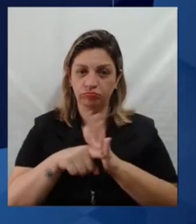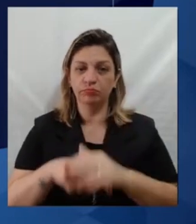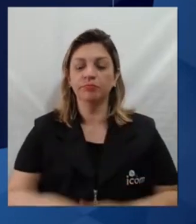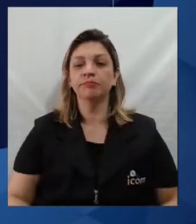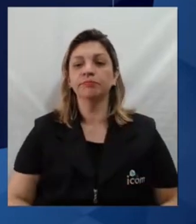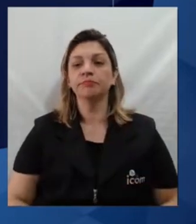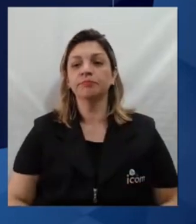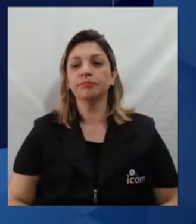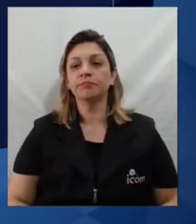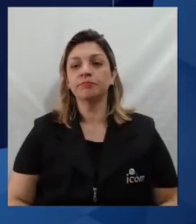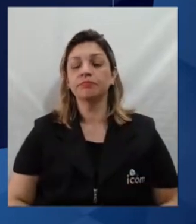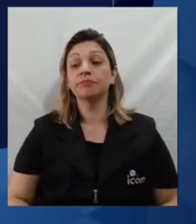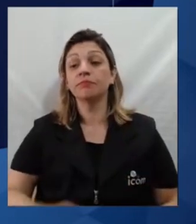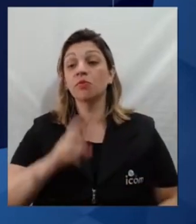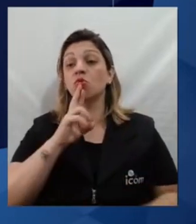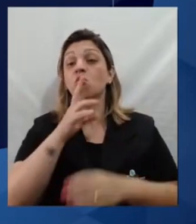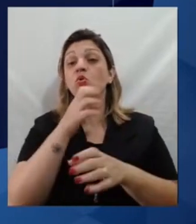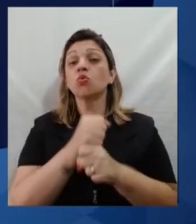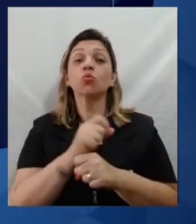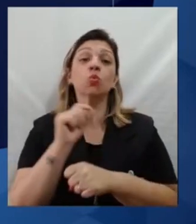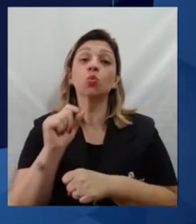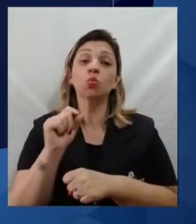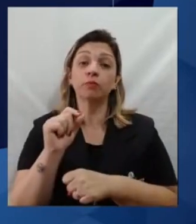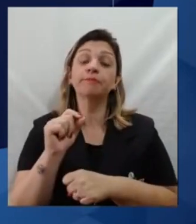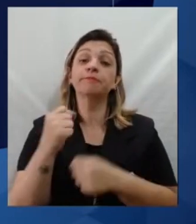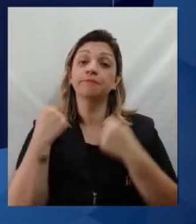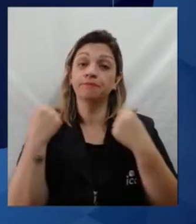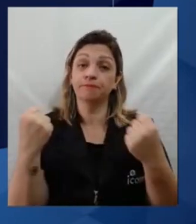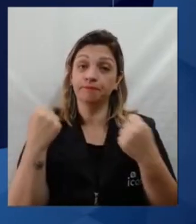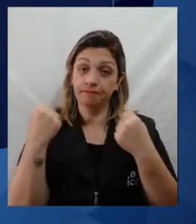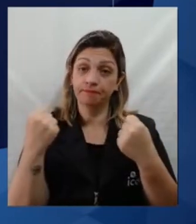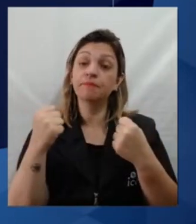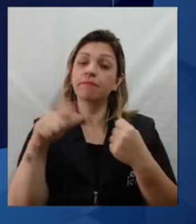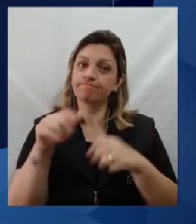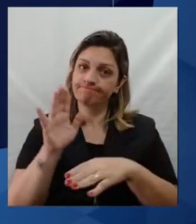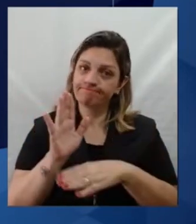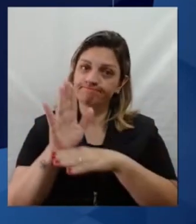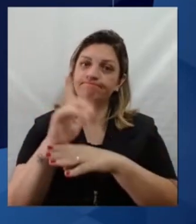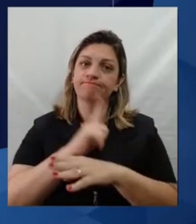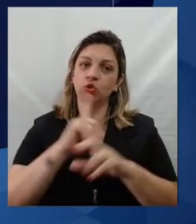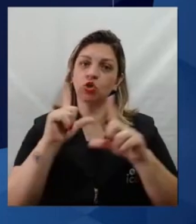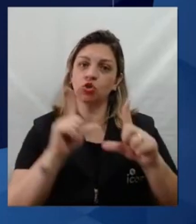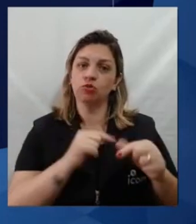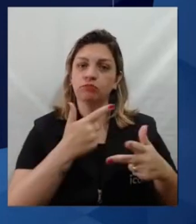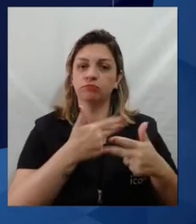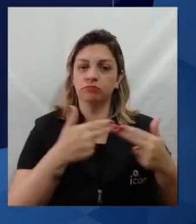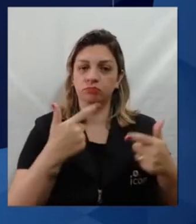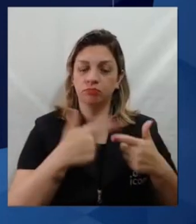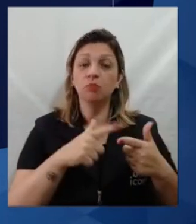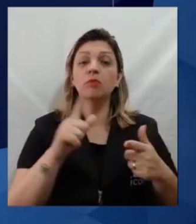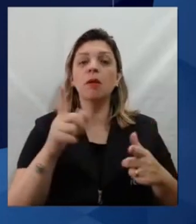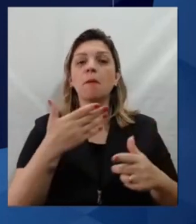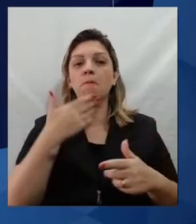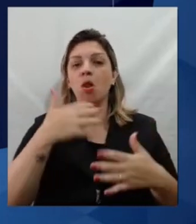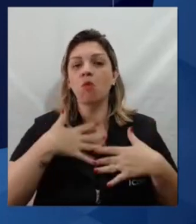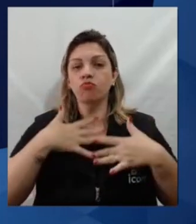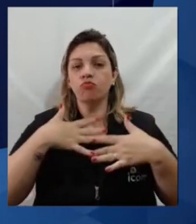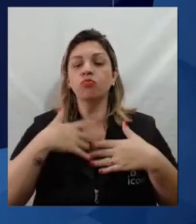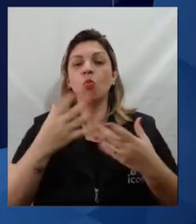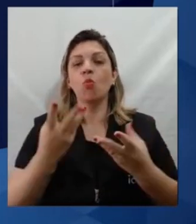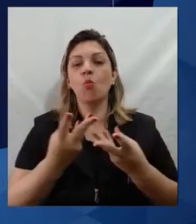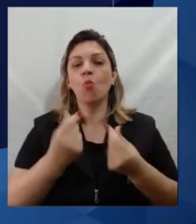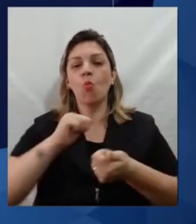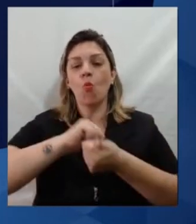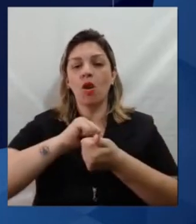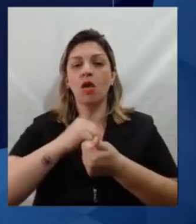Qual a conclusão? O exercício físico é notadamente benéfico para a redução dos sintomas, melhora da capacidade pulmonar e qualidade de vida, e redução da fila de